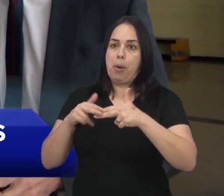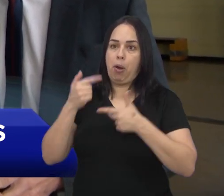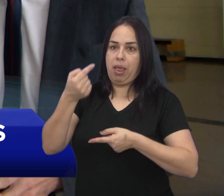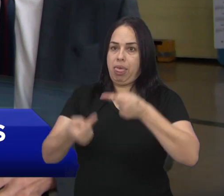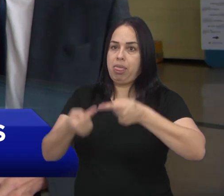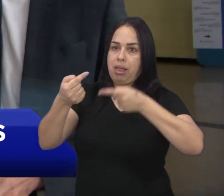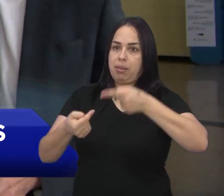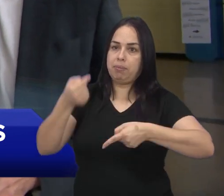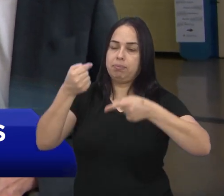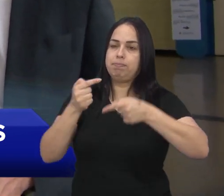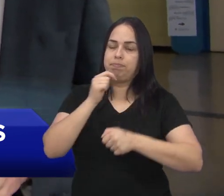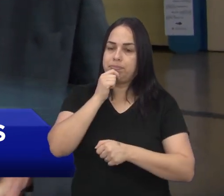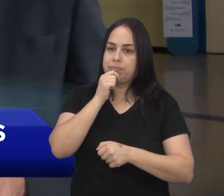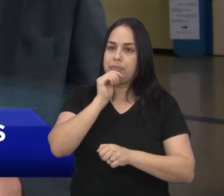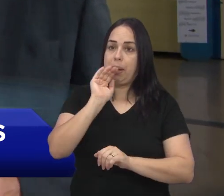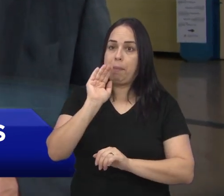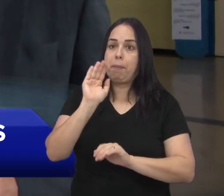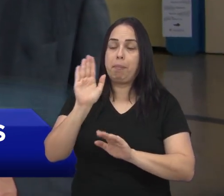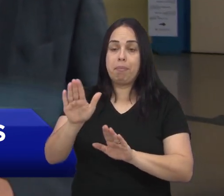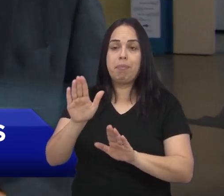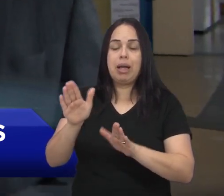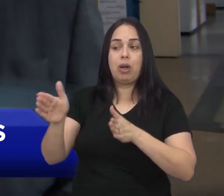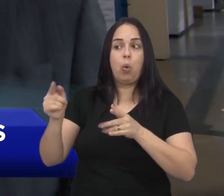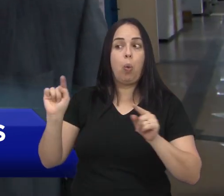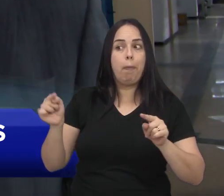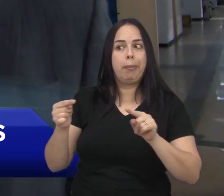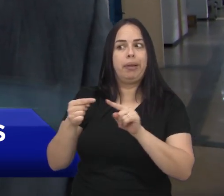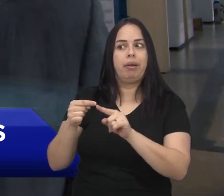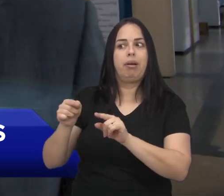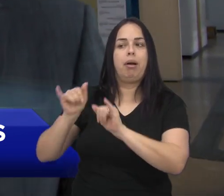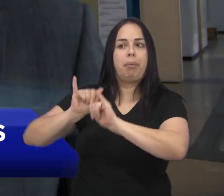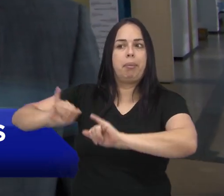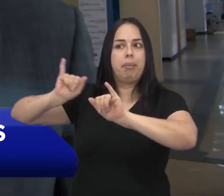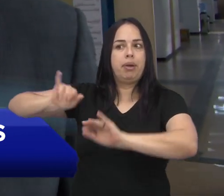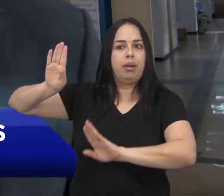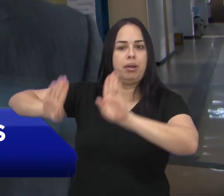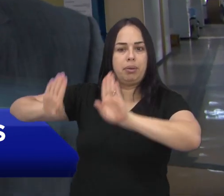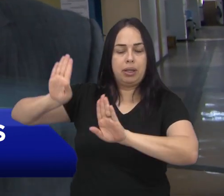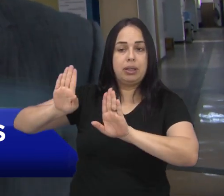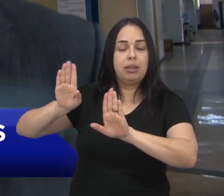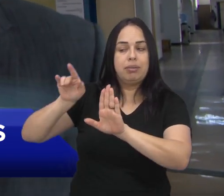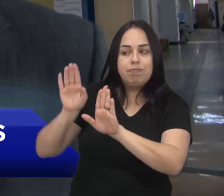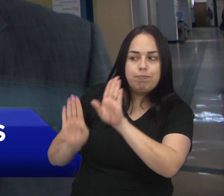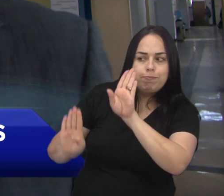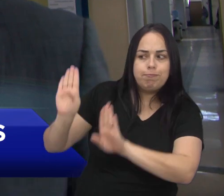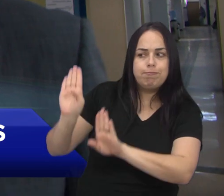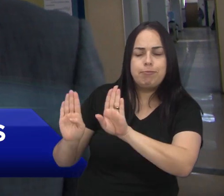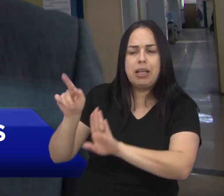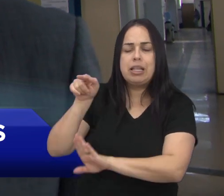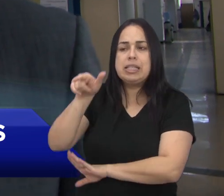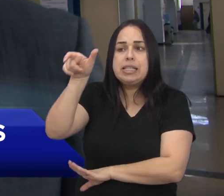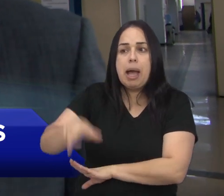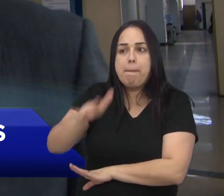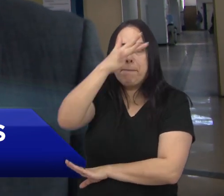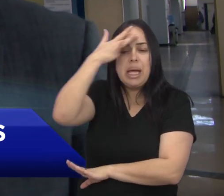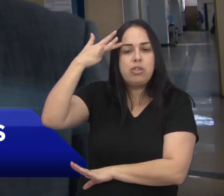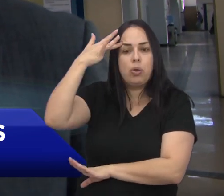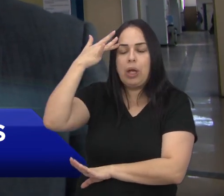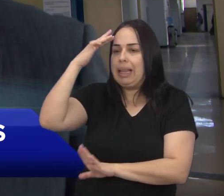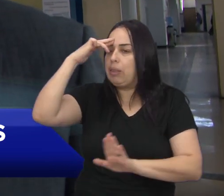nesses casos? Toda essa discussão está atinente à questão da propaganda eleitoral, né? E dentro do